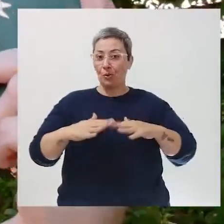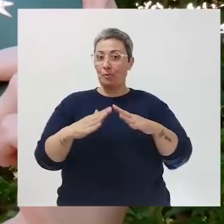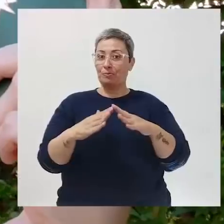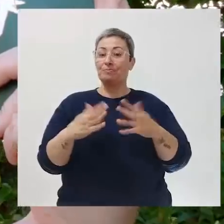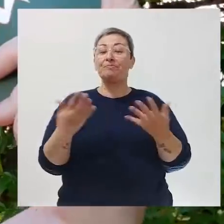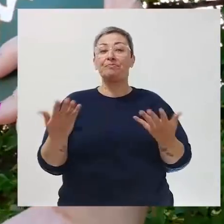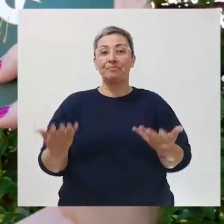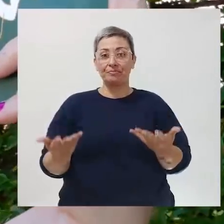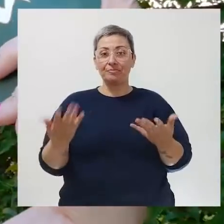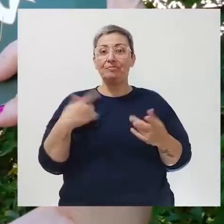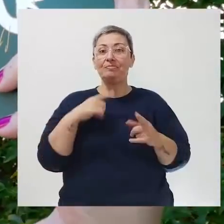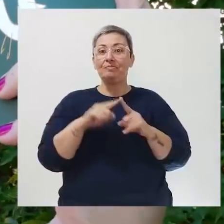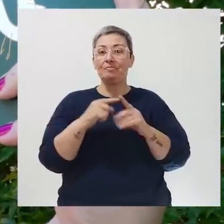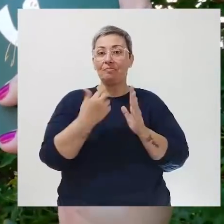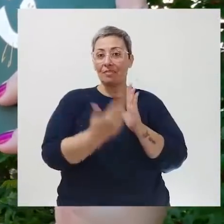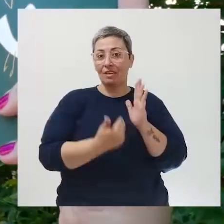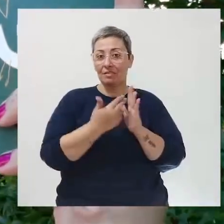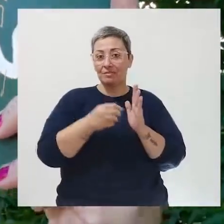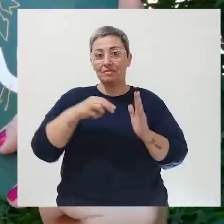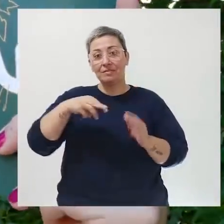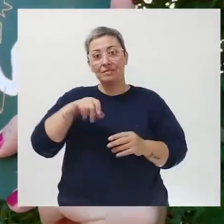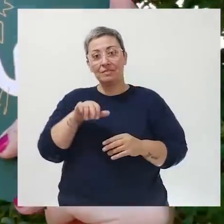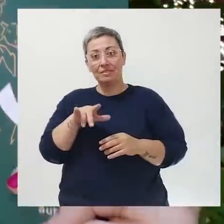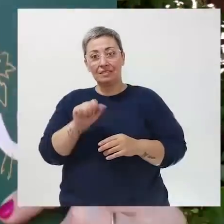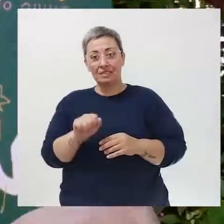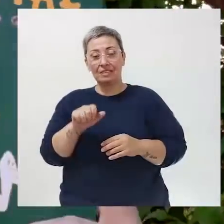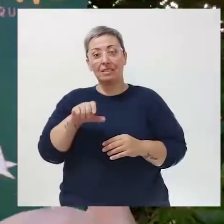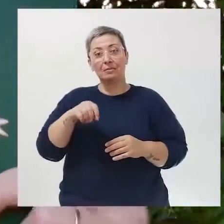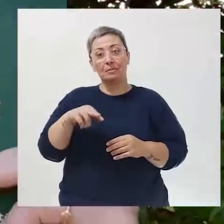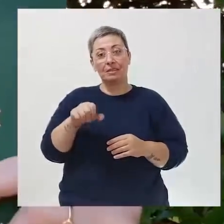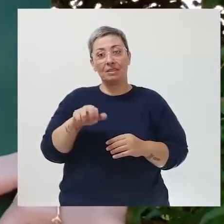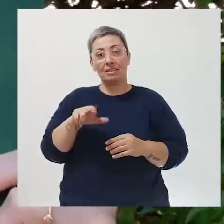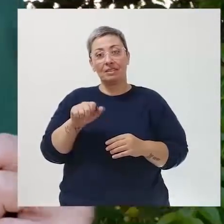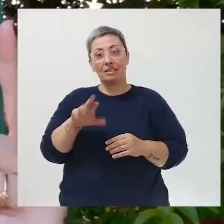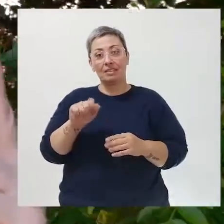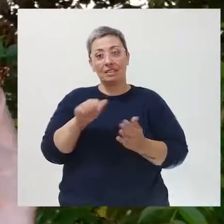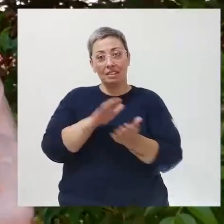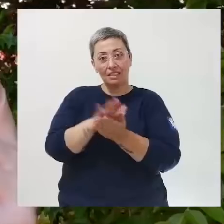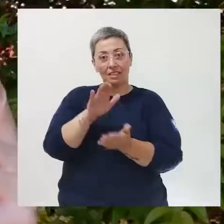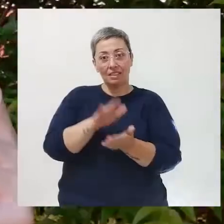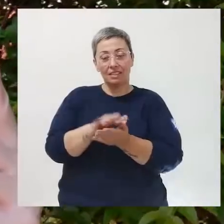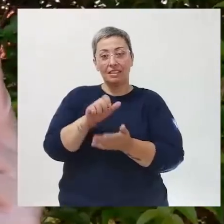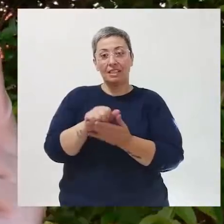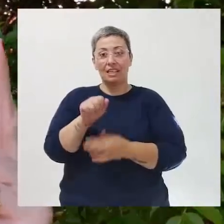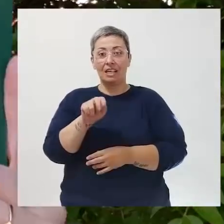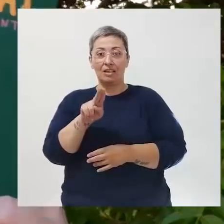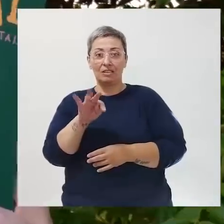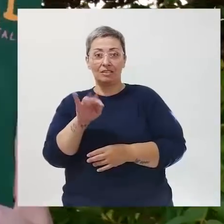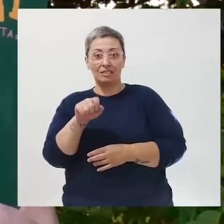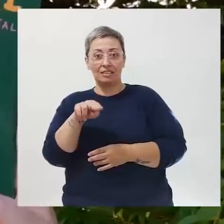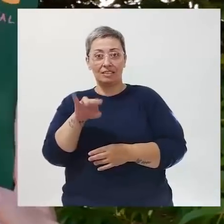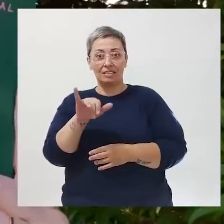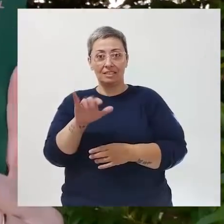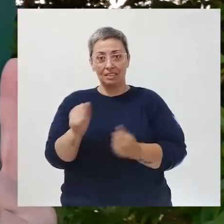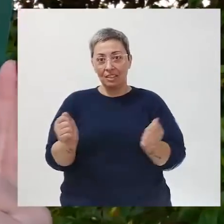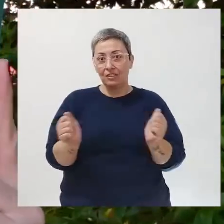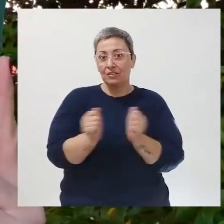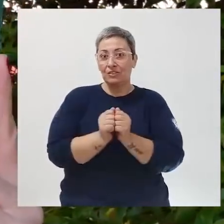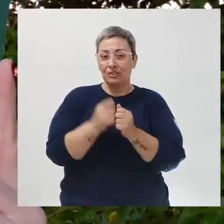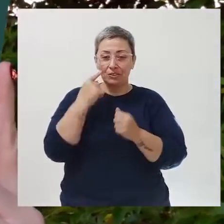quintal. Ilustrações Mirna Maracajá, da editora Autêntica. Vamos